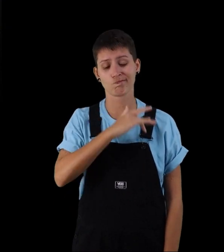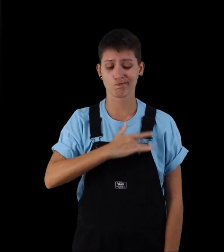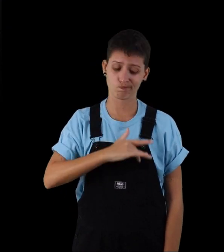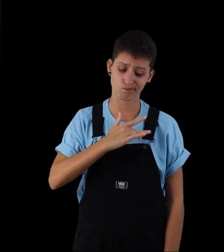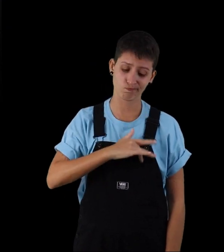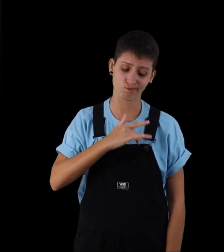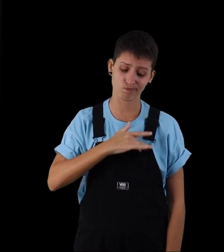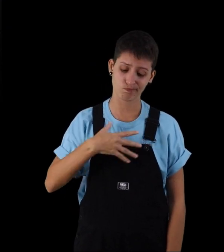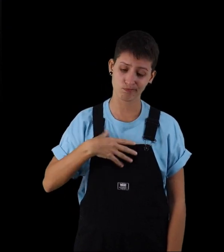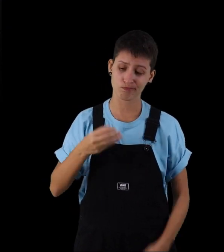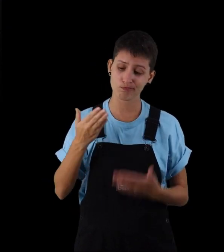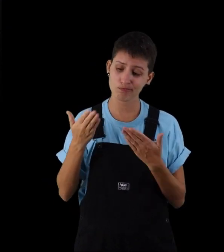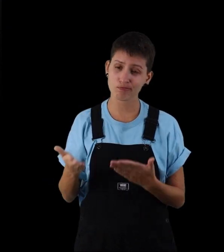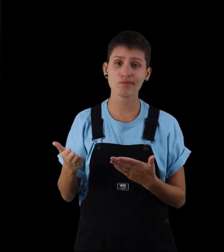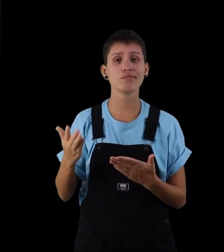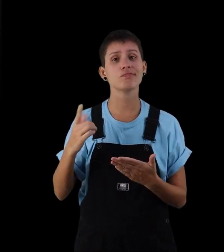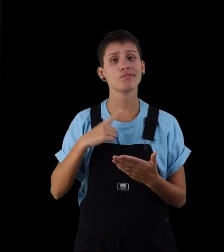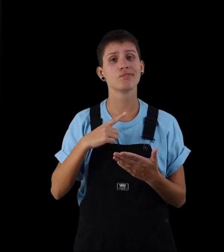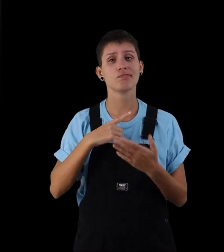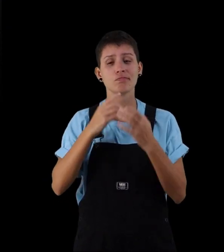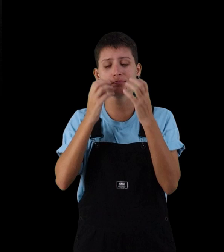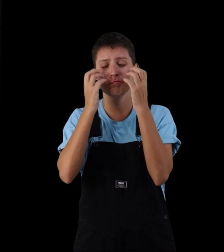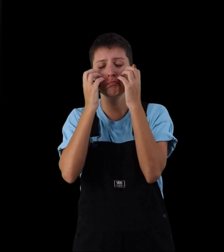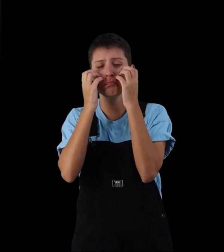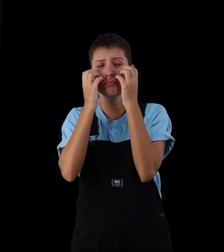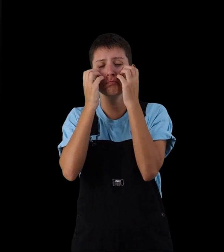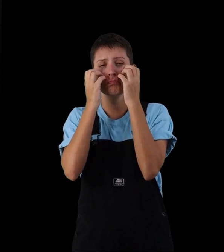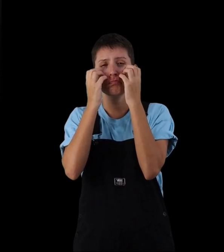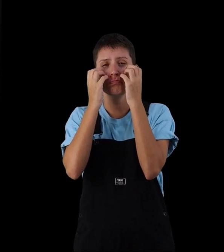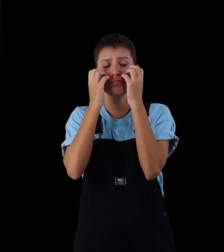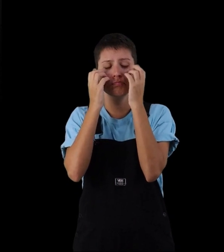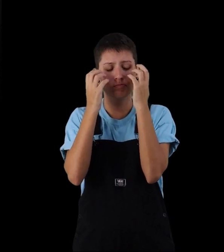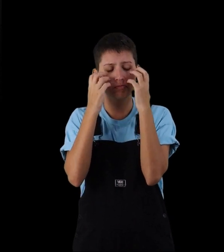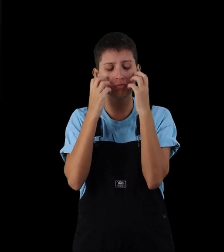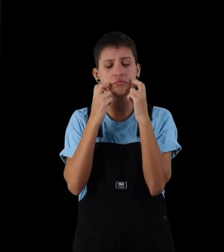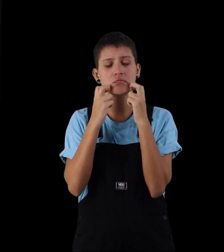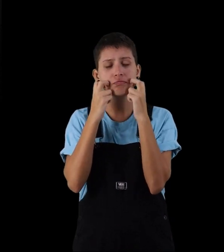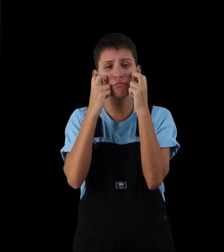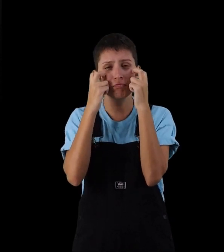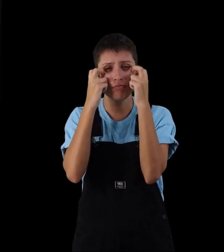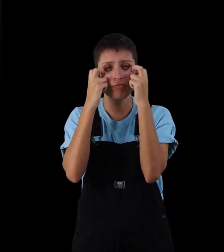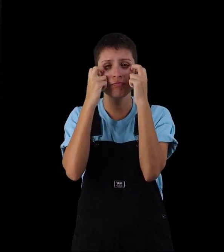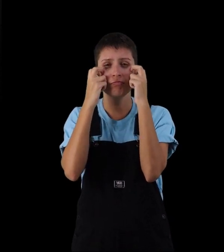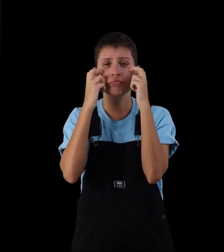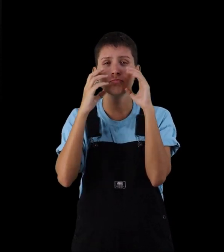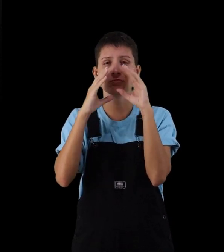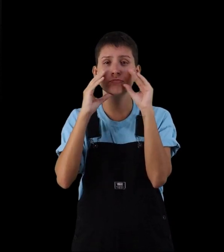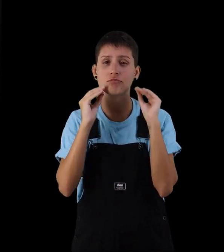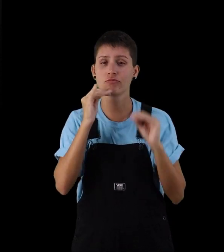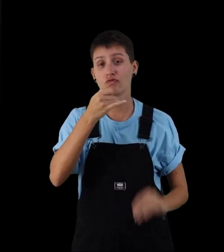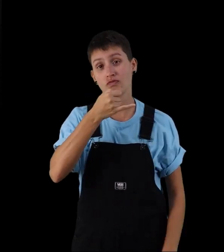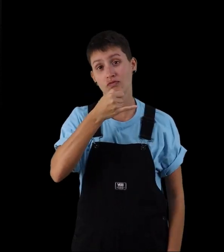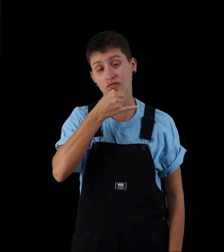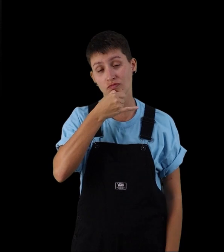O pai ficou com pena do menino que tinha as maçãs do rosto coradas de vergonha e